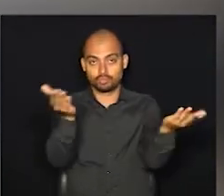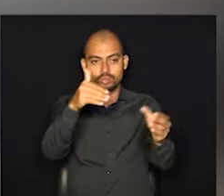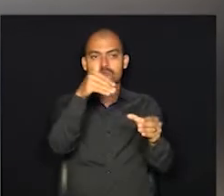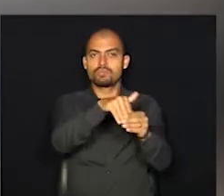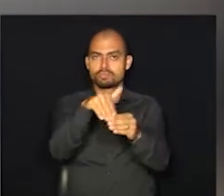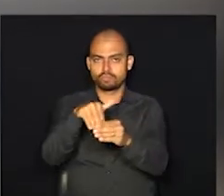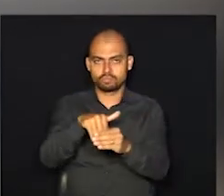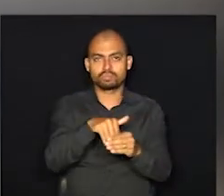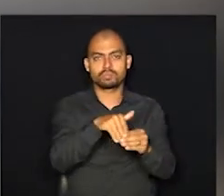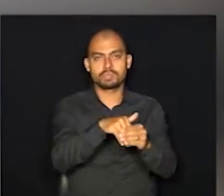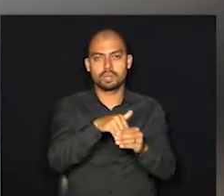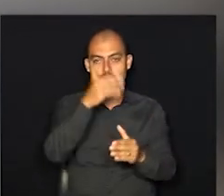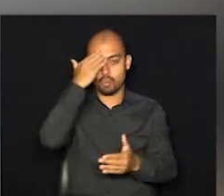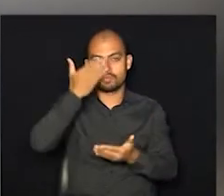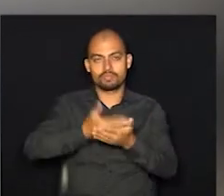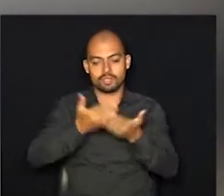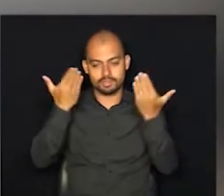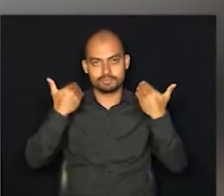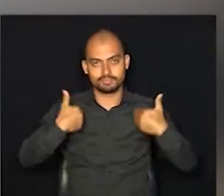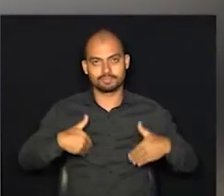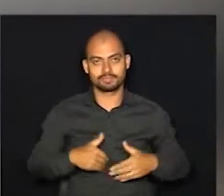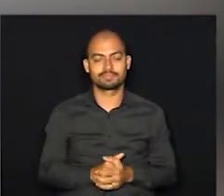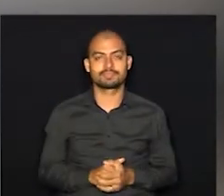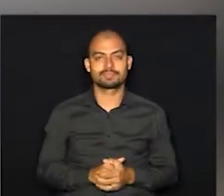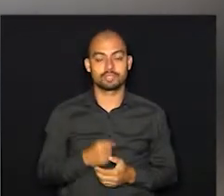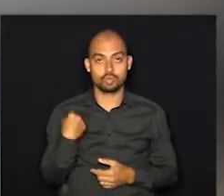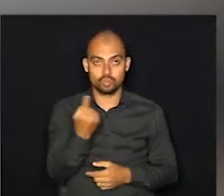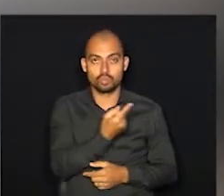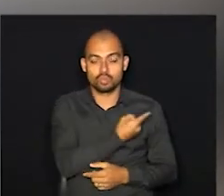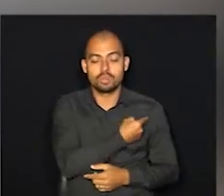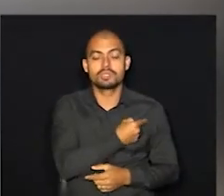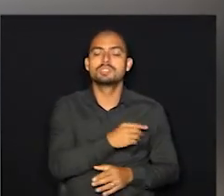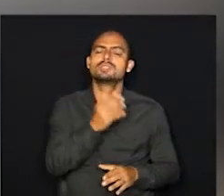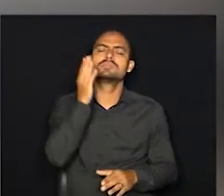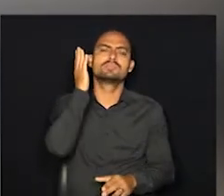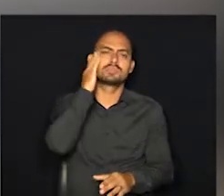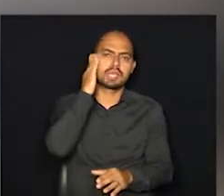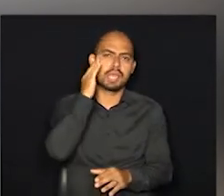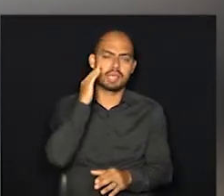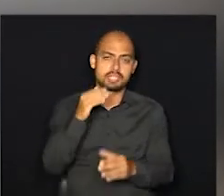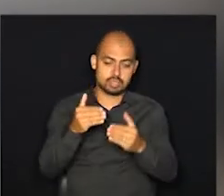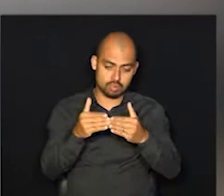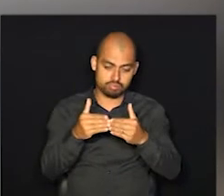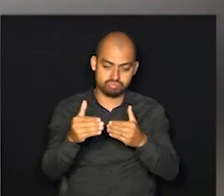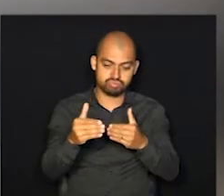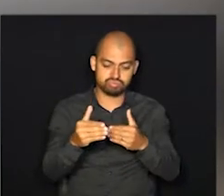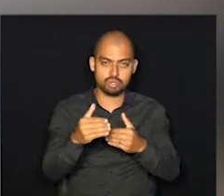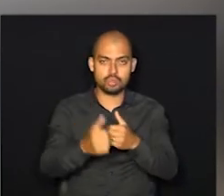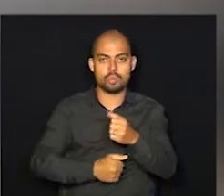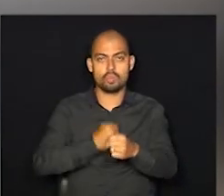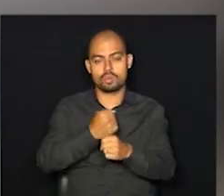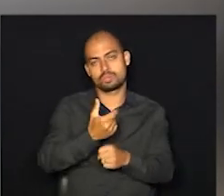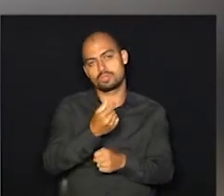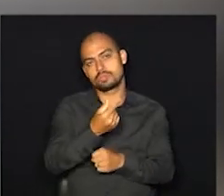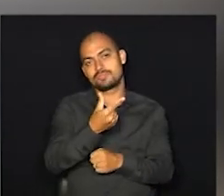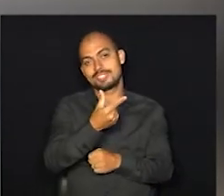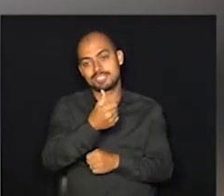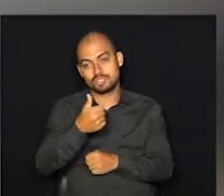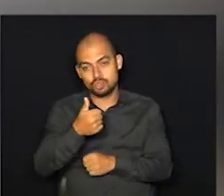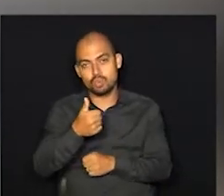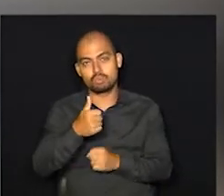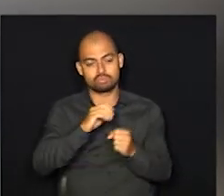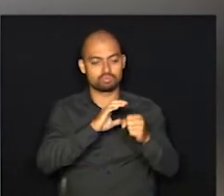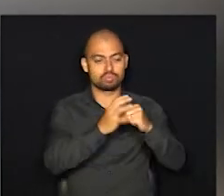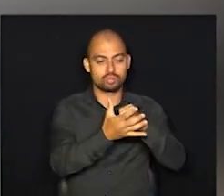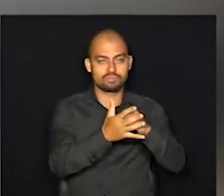nossos eleitores que depositaram essa confiança imensa em nós. Sabemos o que vamos enfrentar em 2021